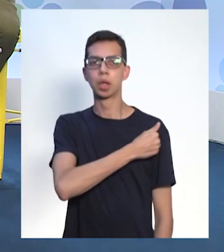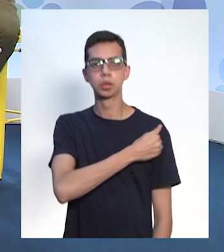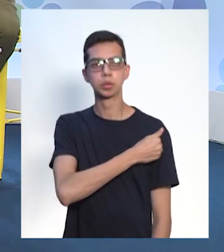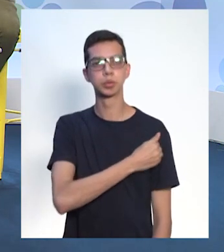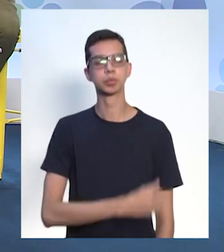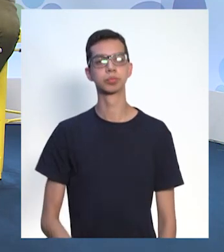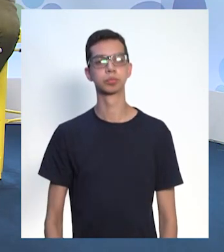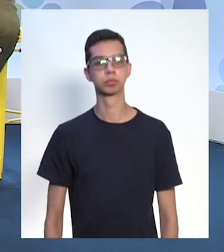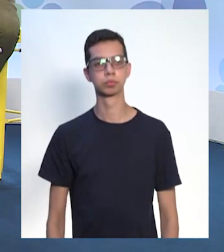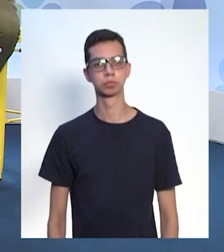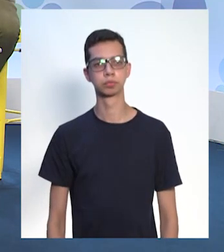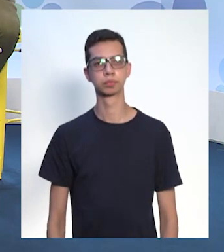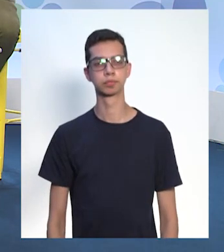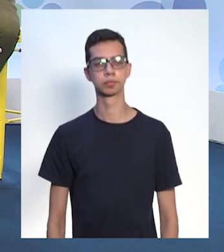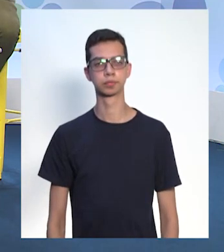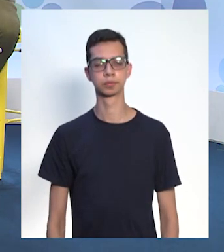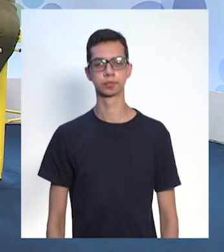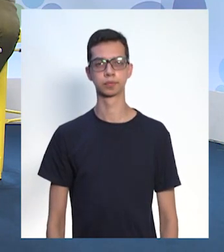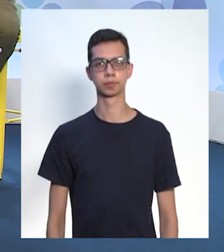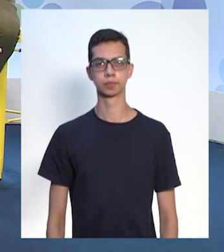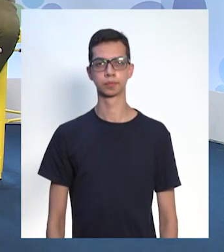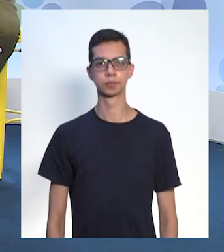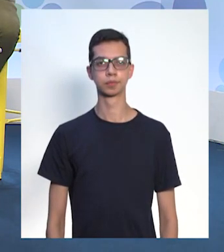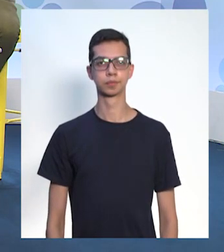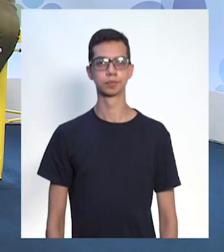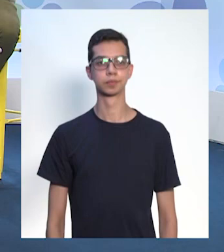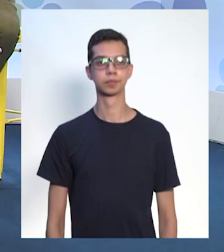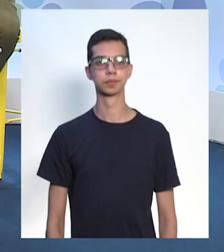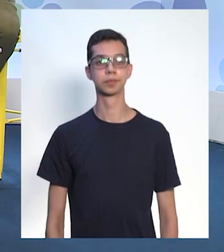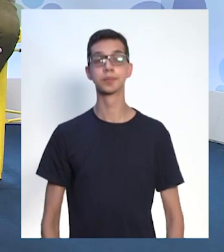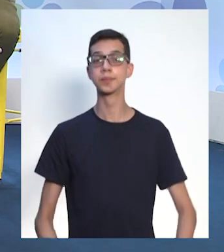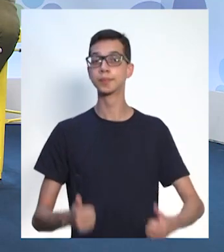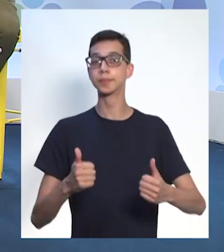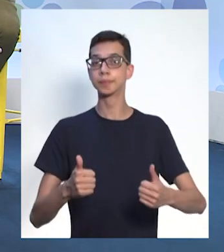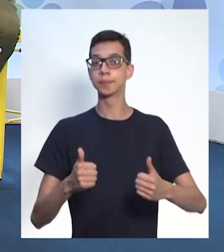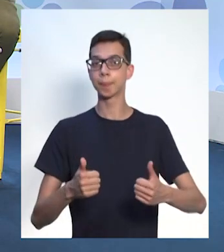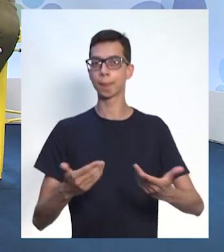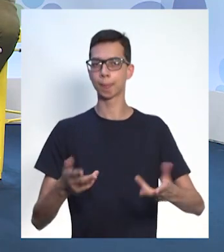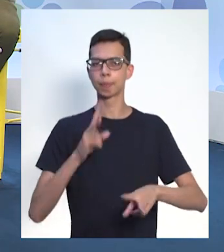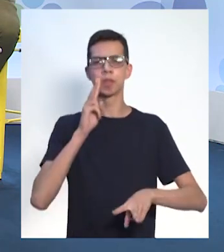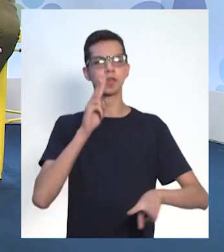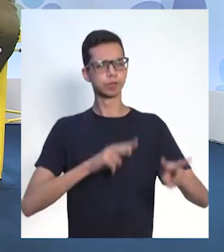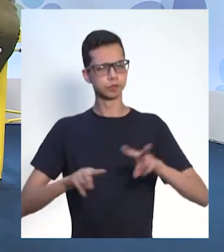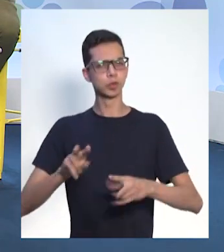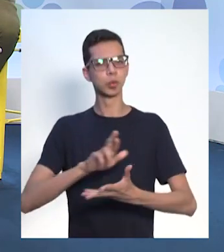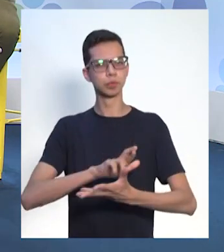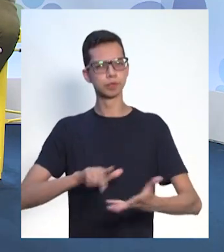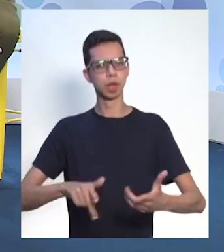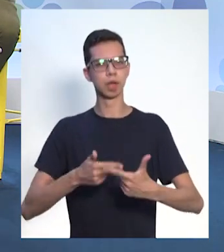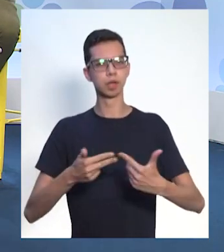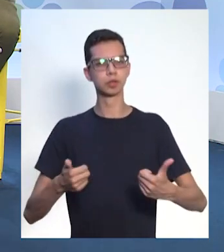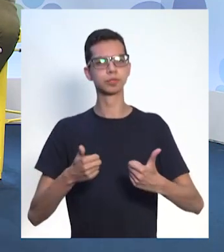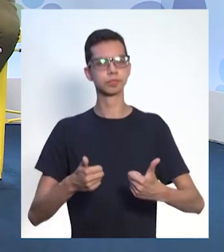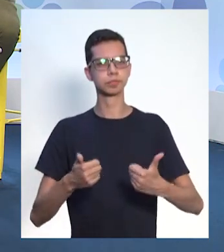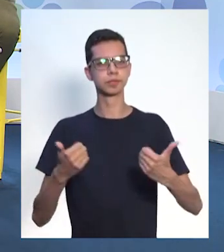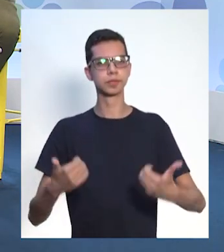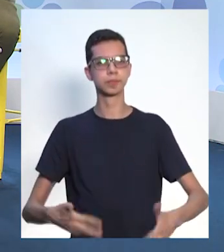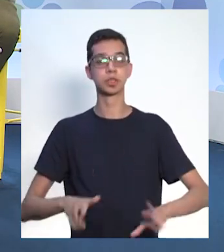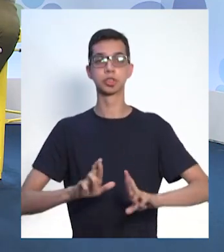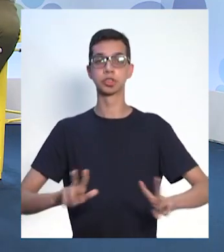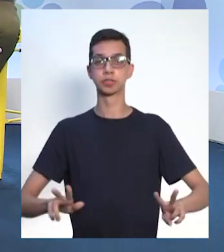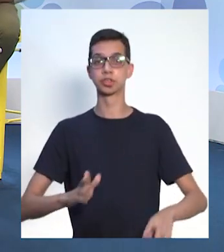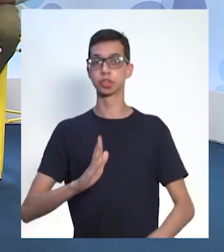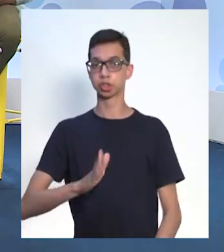Bom, então aí... Cora Darwin, Félix. Muito bem. Então já revimos bastante coisa aí sobre a diferença, né? A gente falou da diferença,